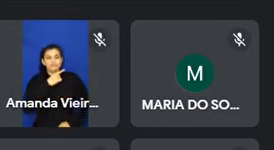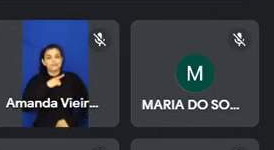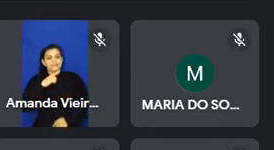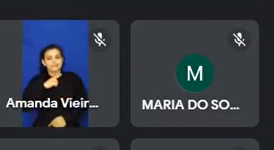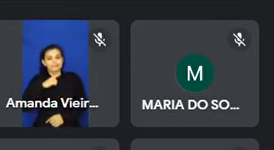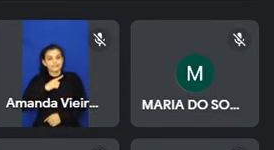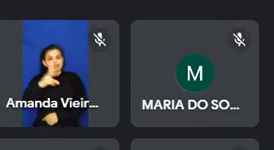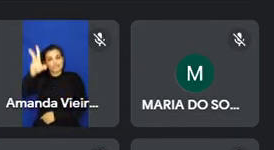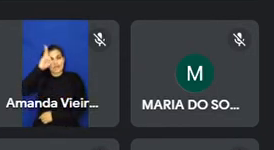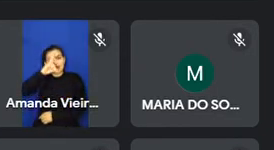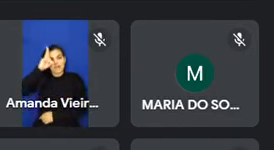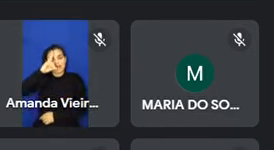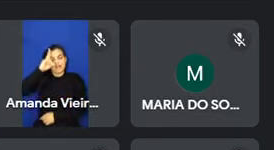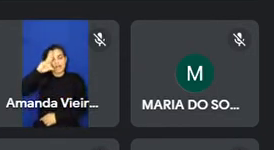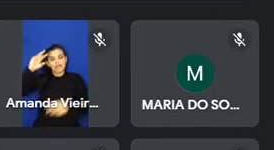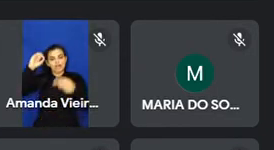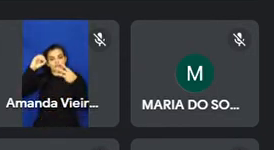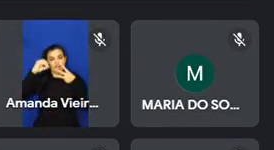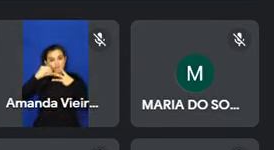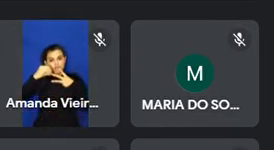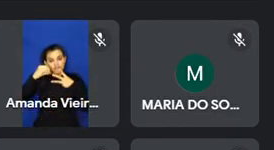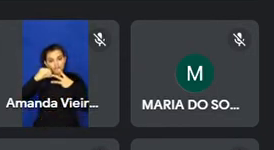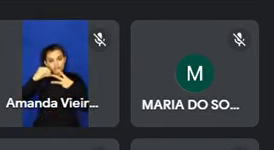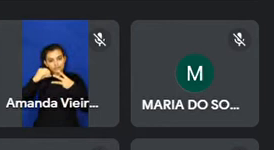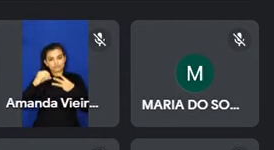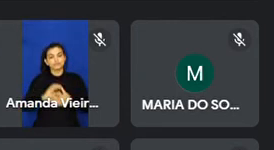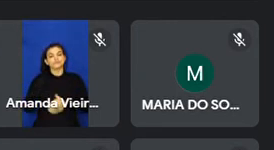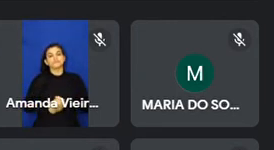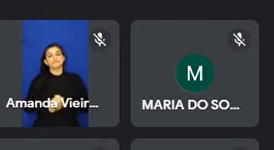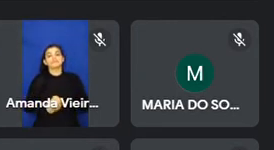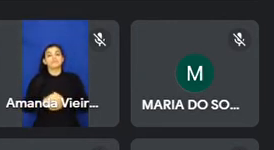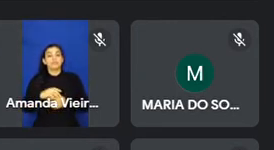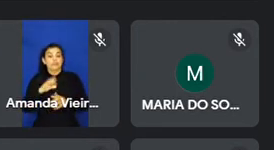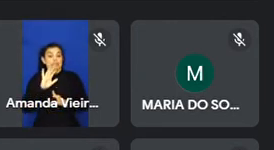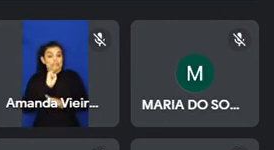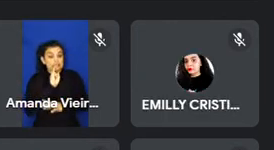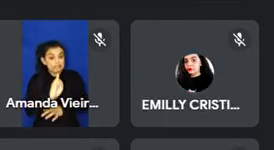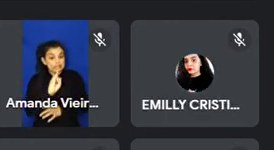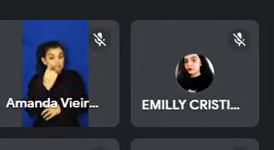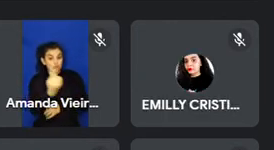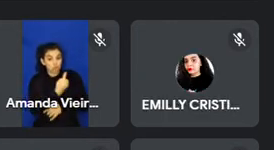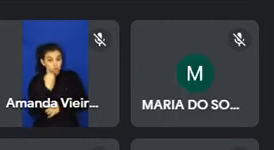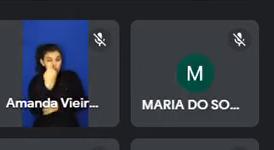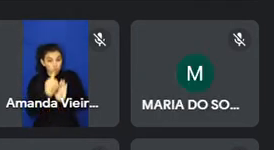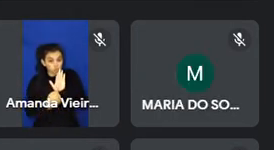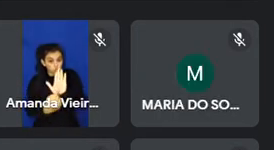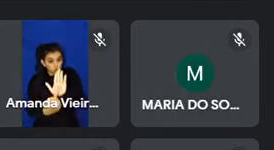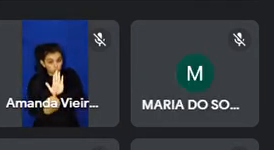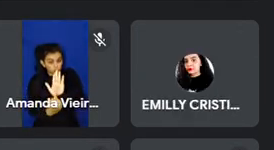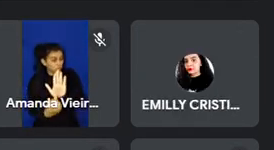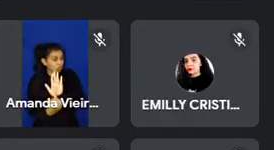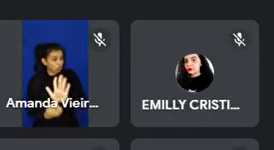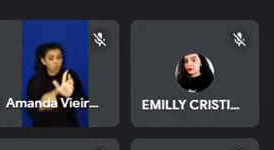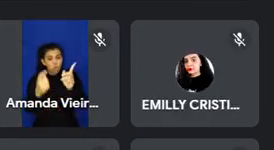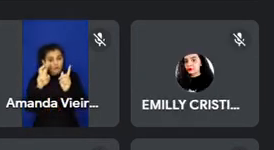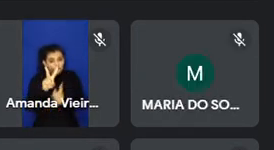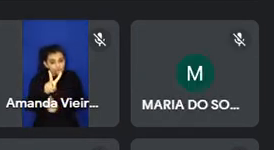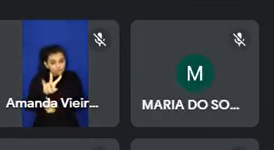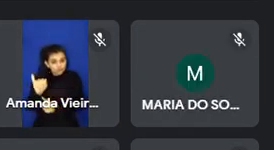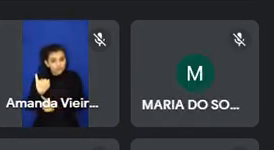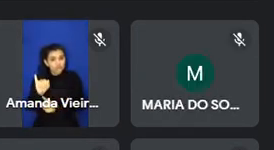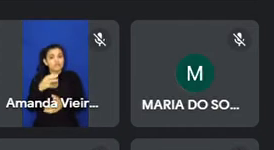Então, quanto mais a gente se expõe, mais a gente vai conseguir rebater aquela infecção de